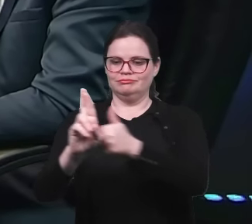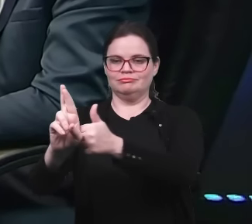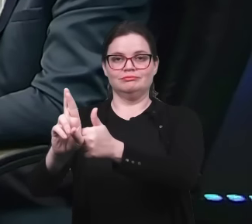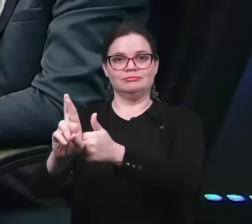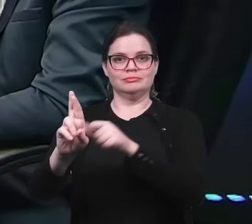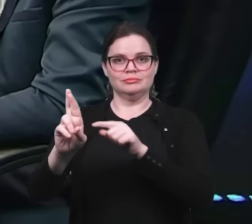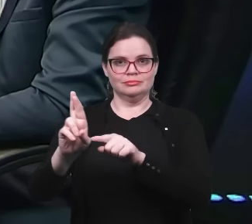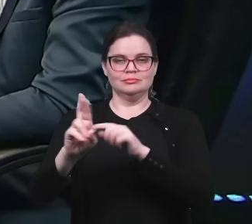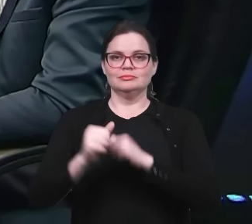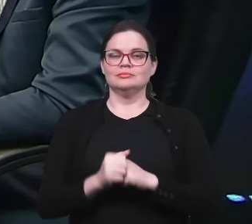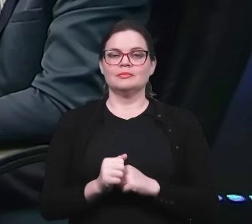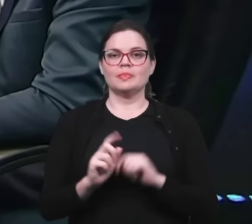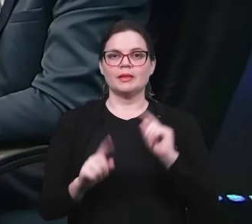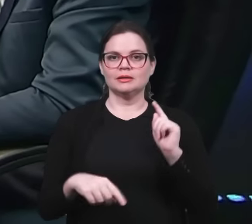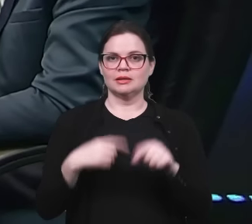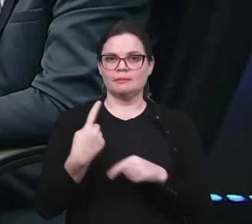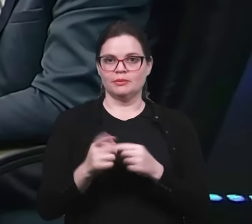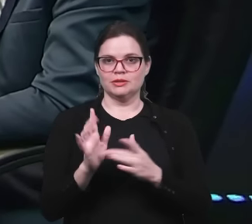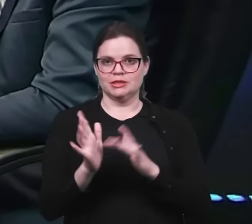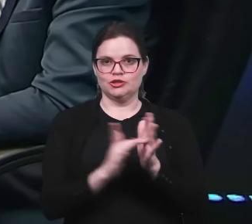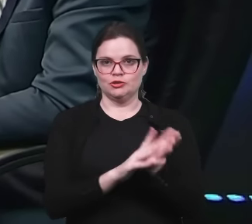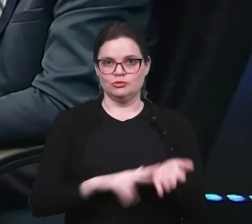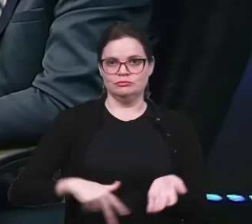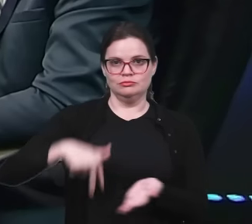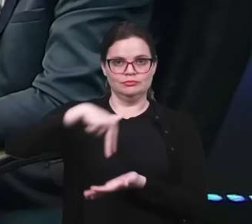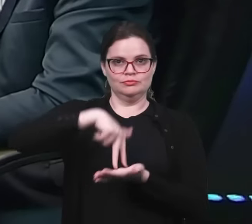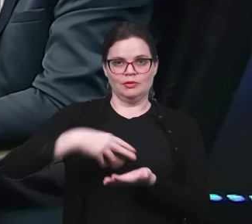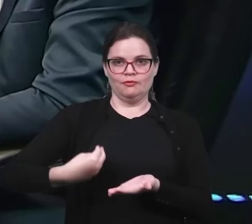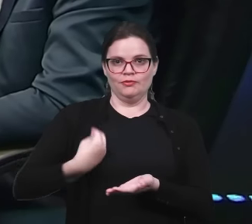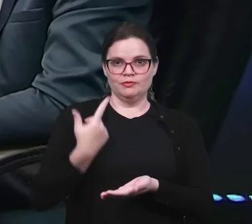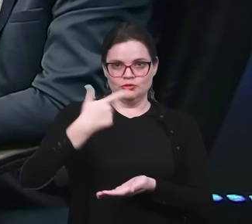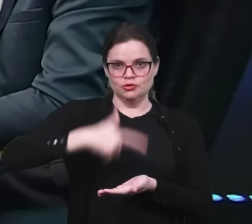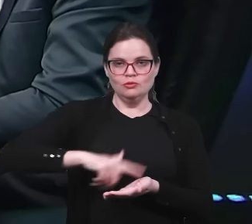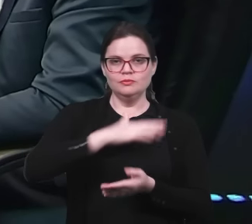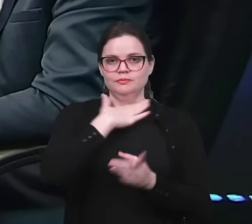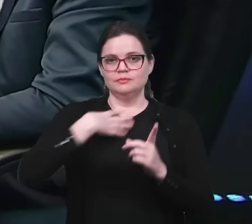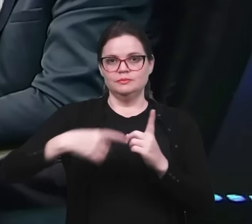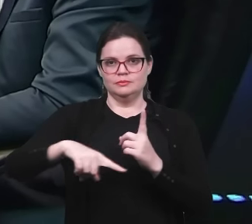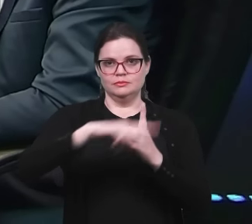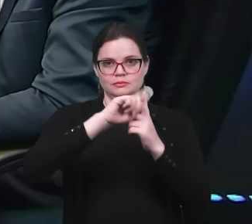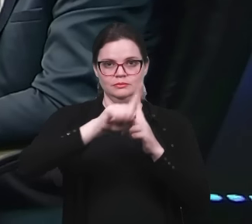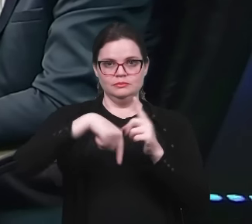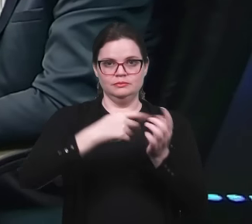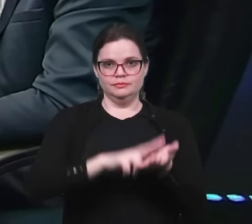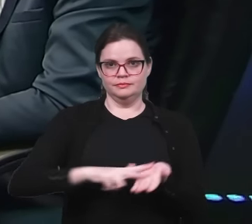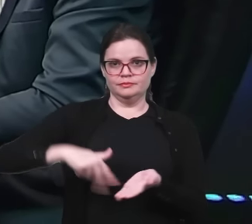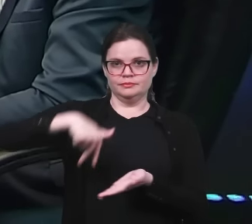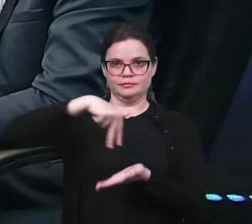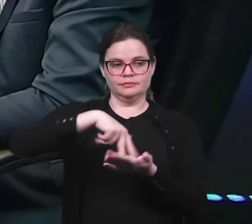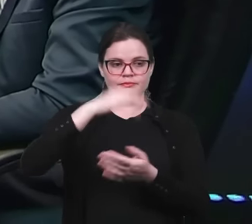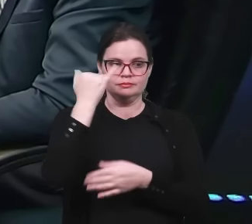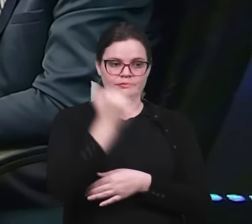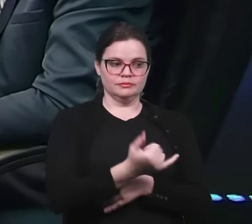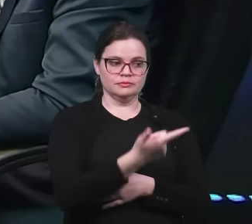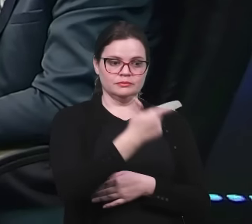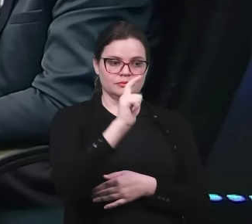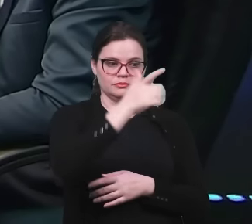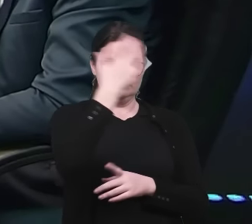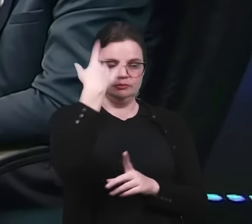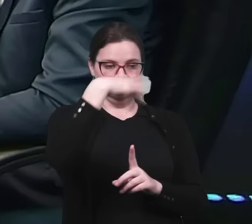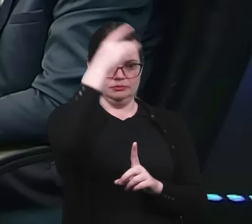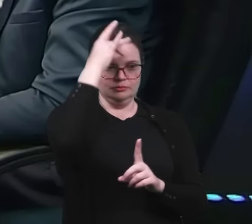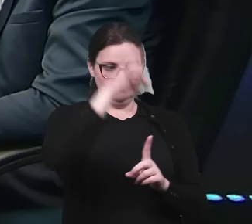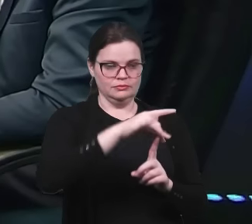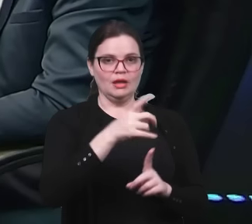guiado. E depois, quando Jesus ressuscita e dá essa palavra, né, ele já está falando que outro te cingirá. E aí o Senhor já fala assim: quando